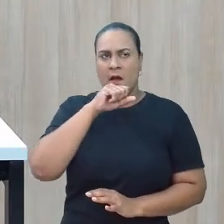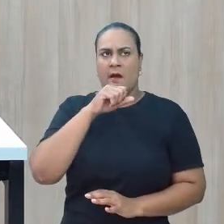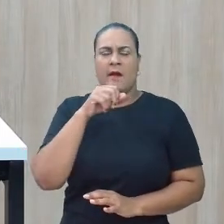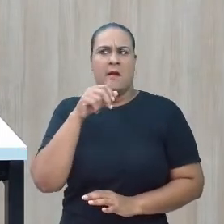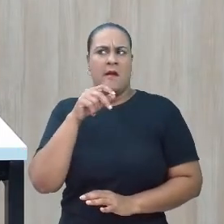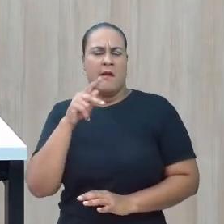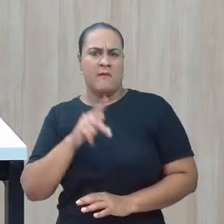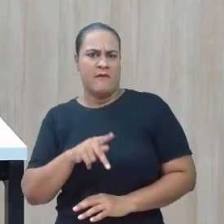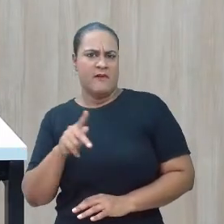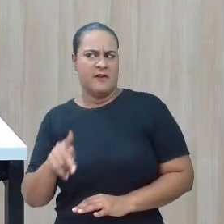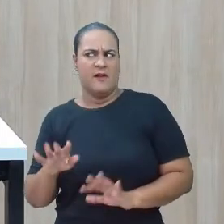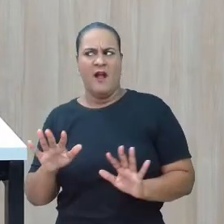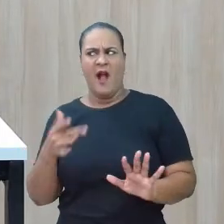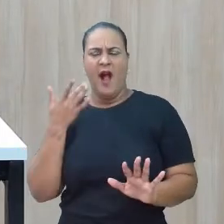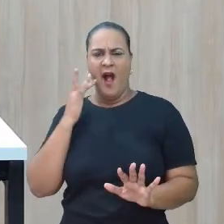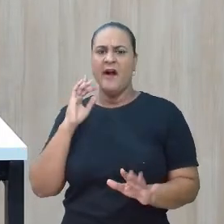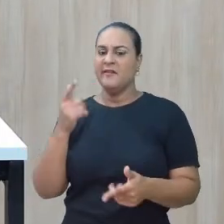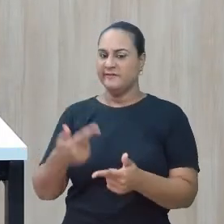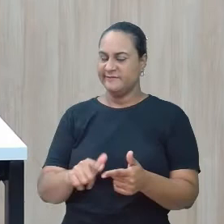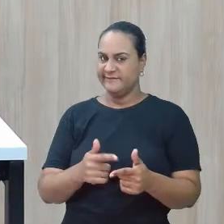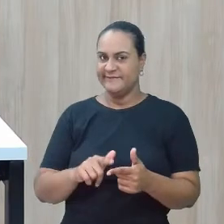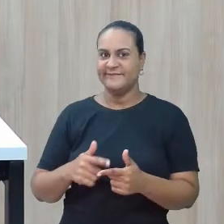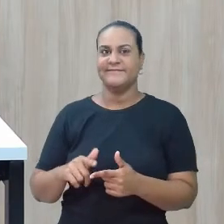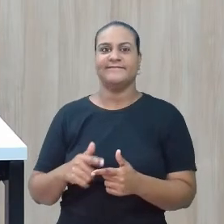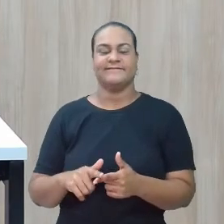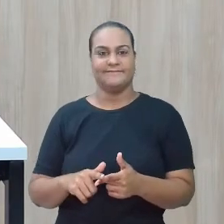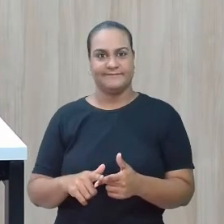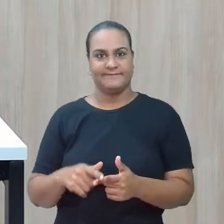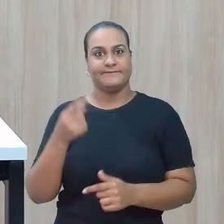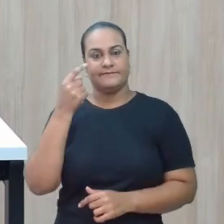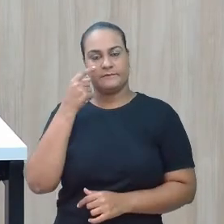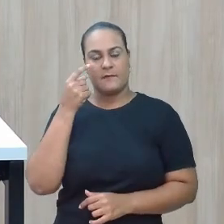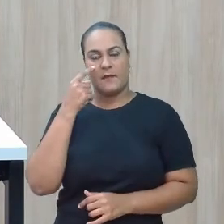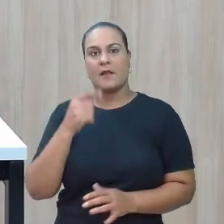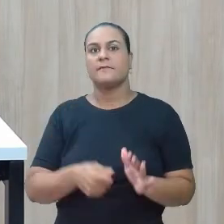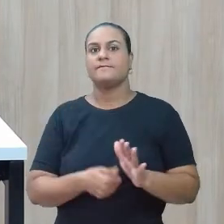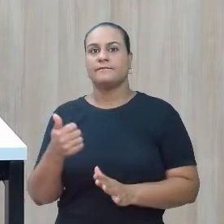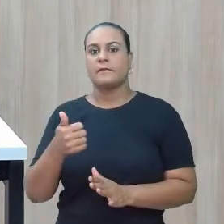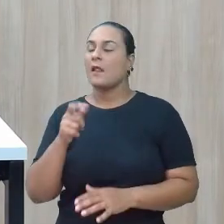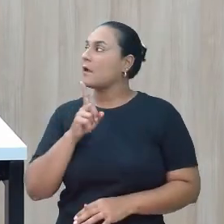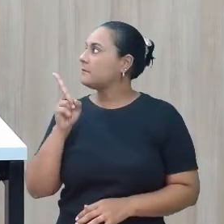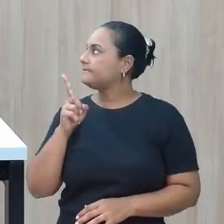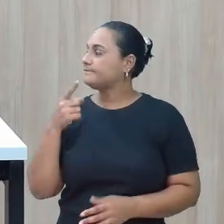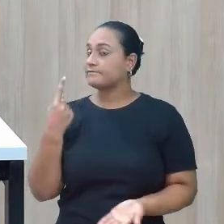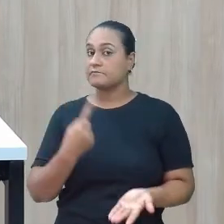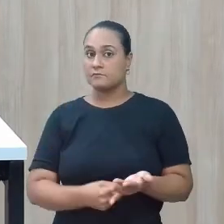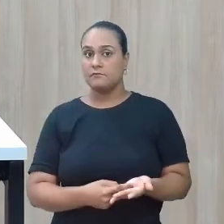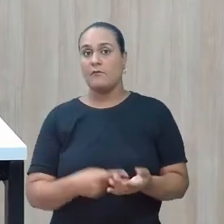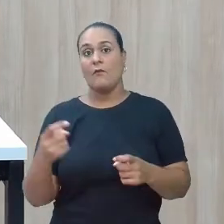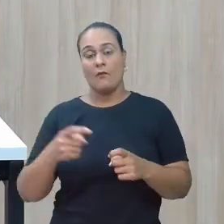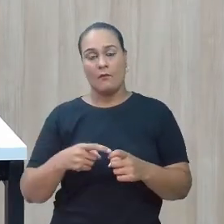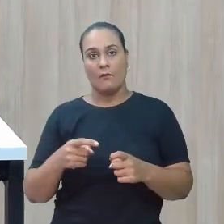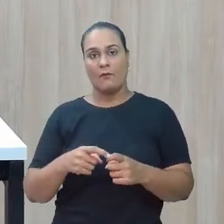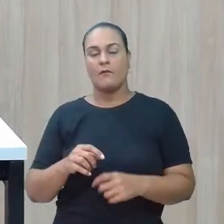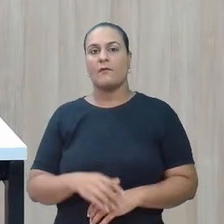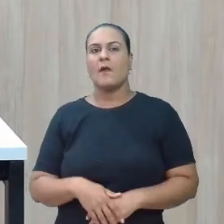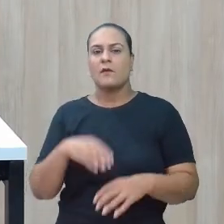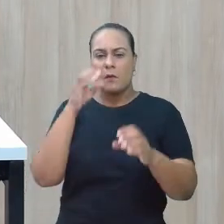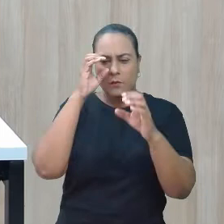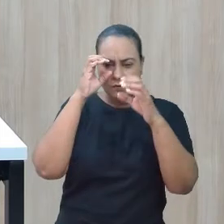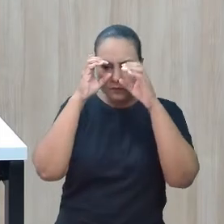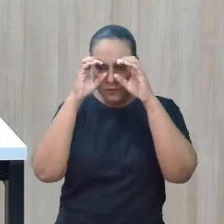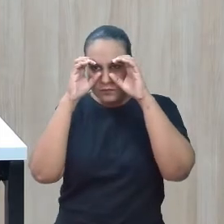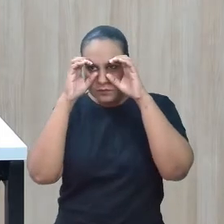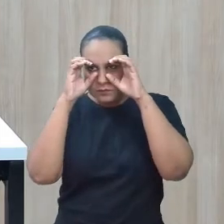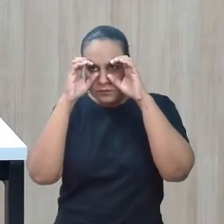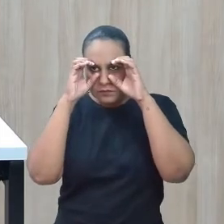professora, acha que ela está com algum problema, então eles vão fazer primeiro isso. Tá, e depois, o que é que ele vai fazer? Então, ela